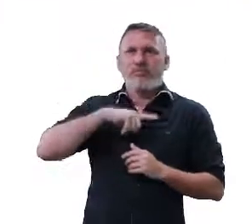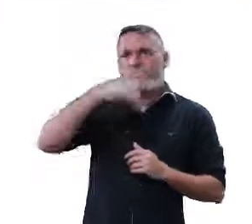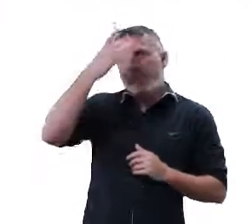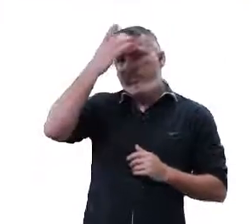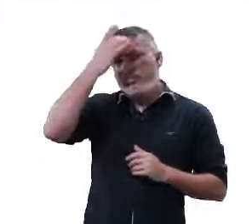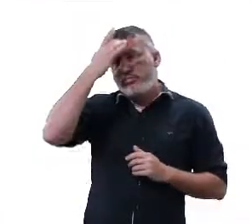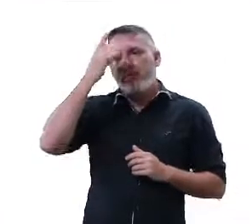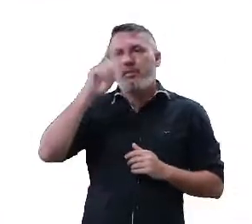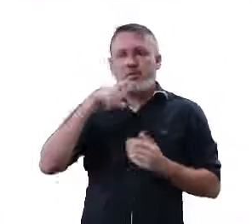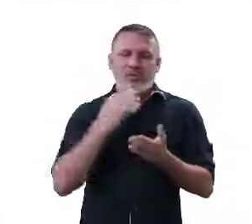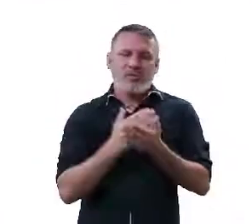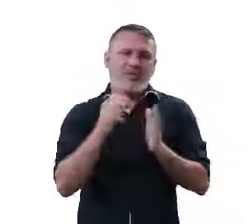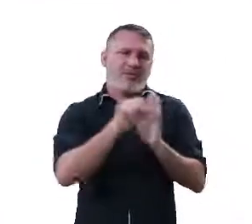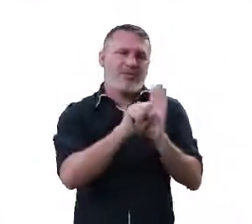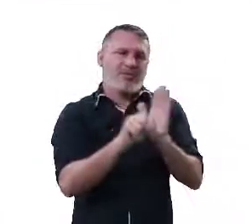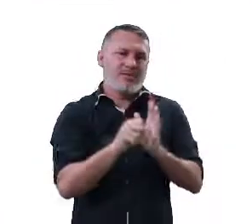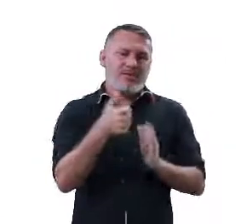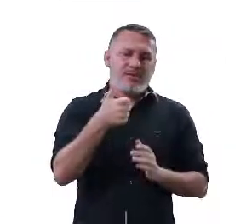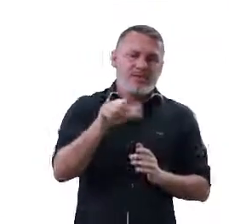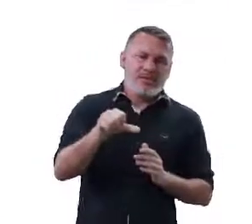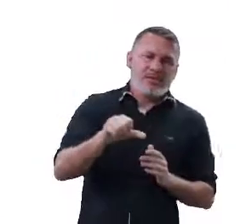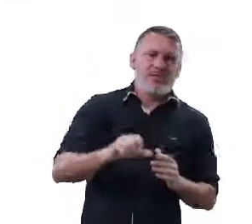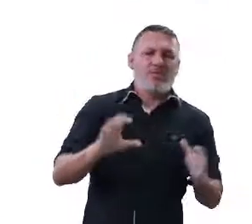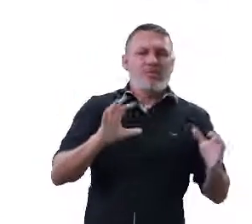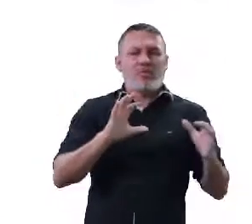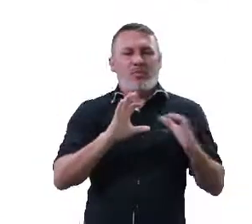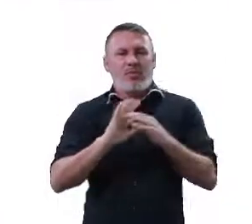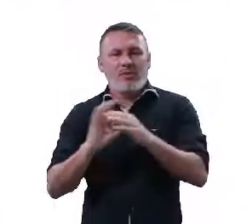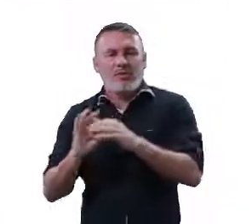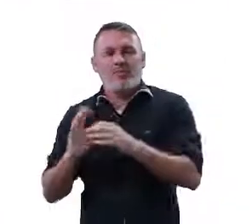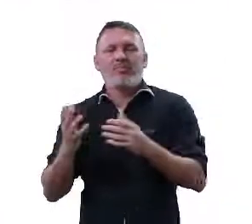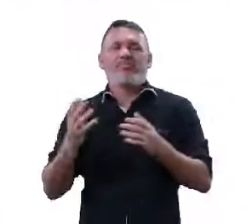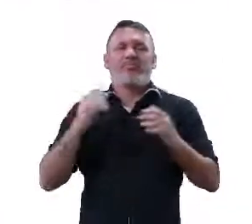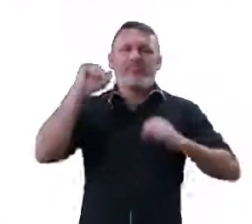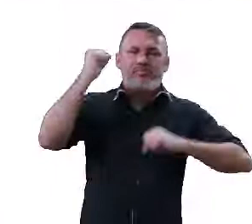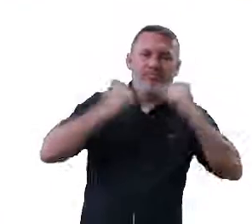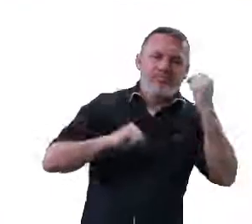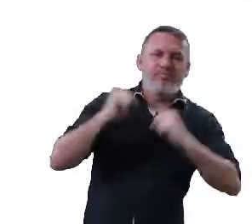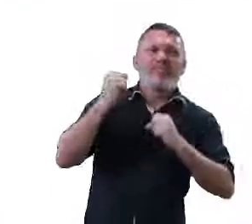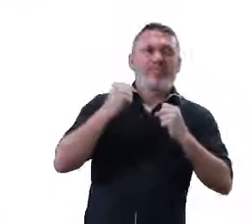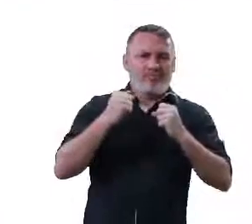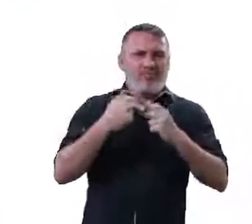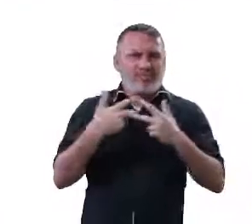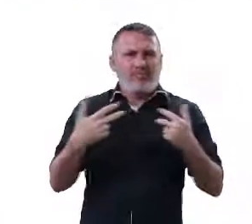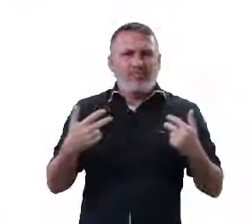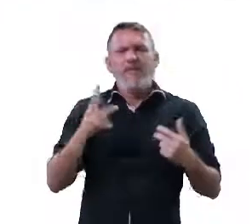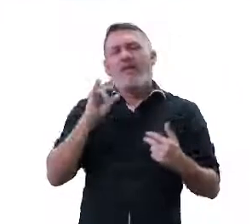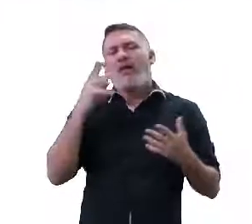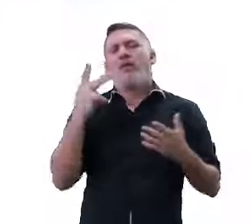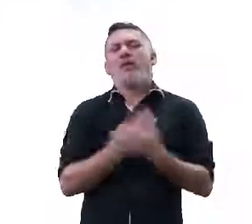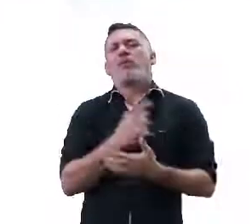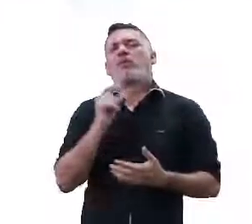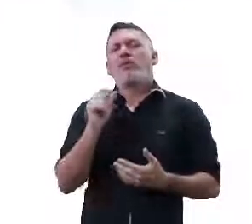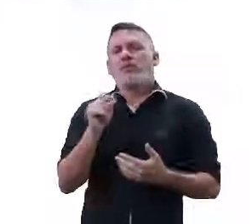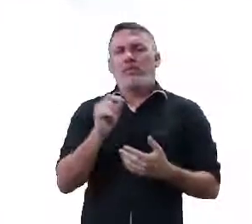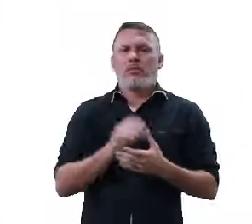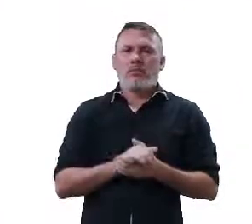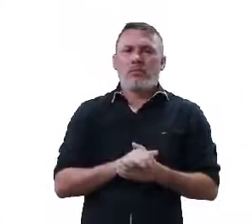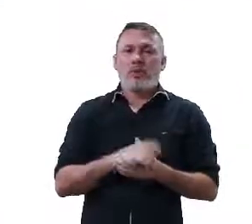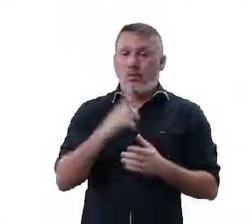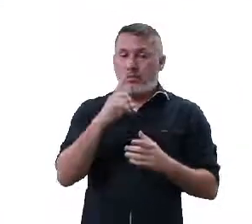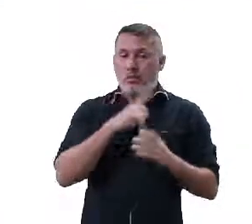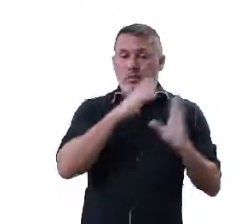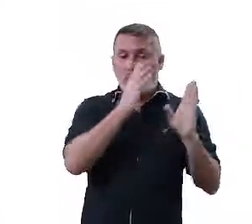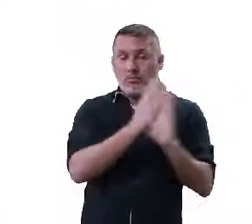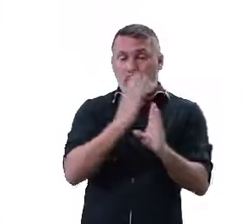produção intelectual no século XIX, nesse contexto de revolução industrial, de estabelecimento dessa revolução industrial, o que vai acontecer? Ele